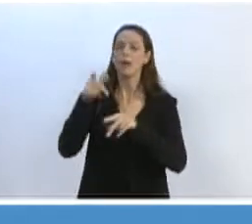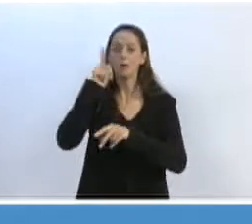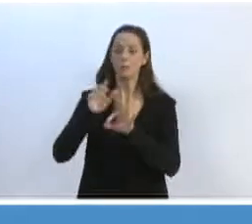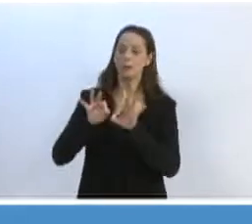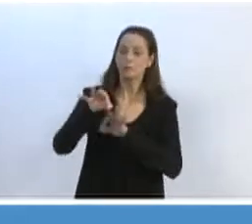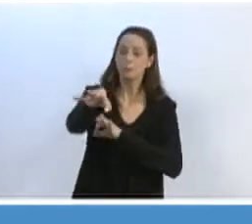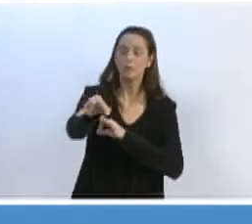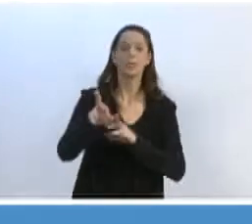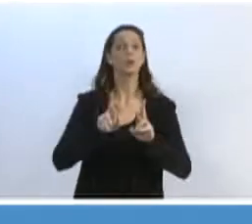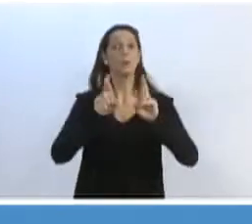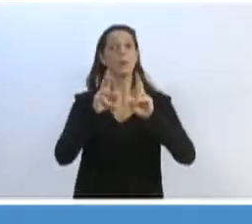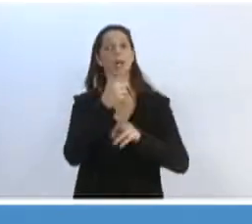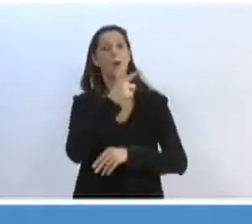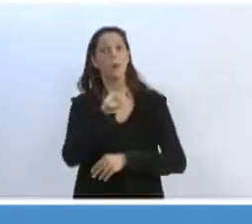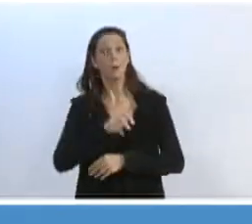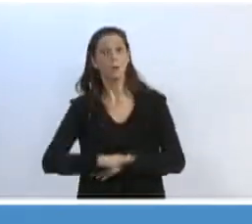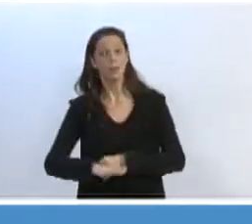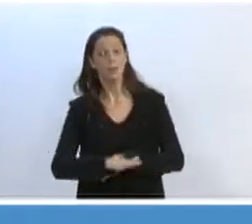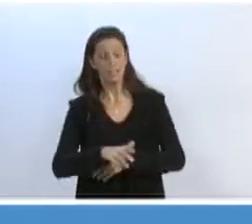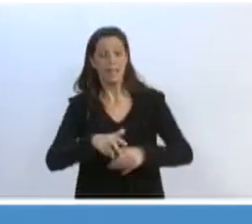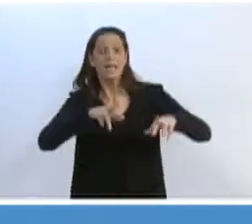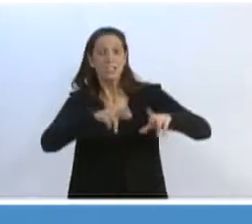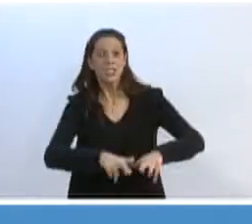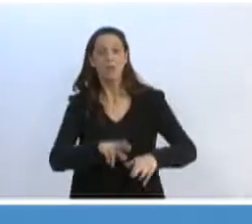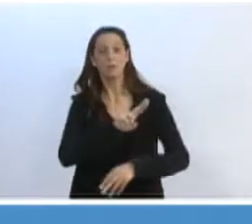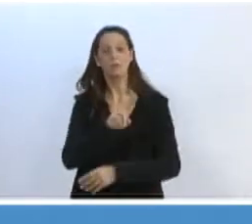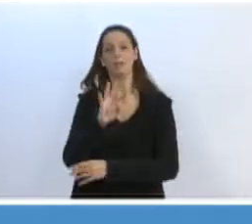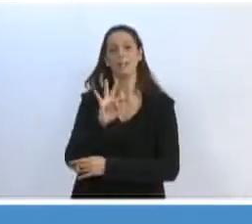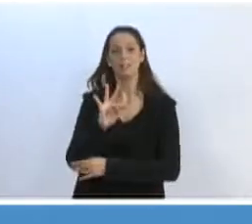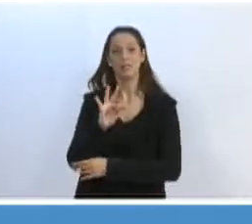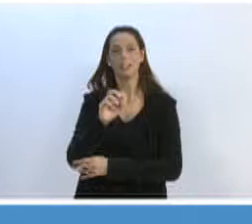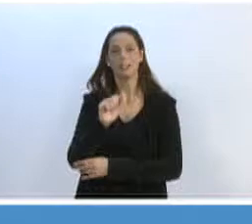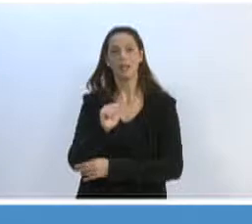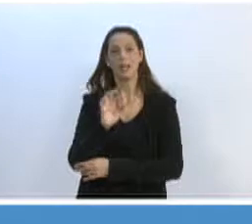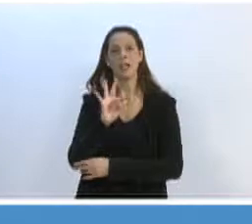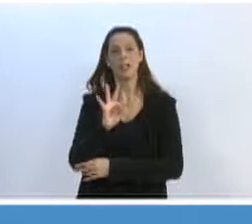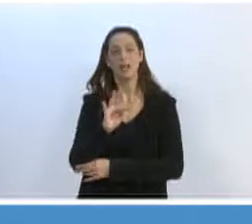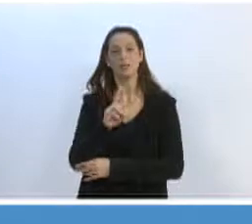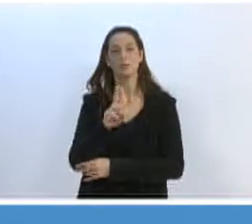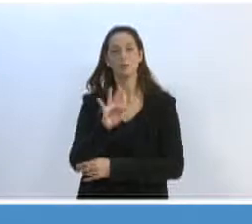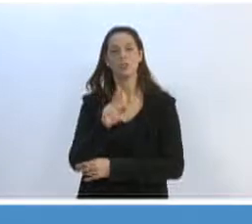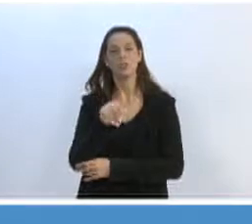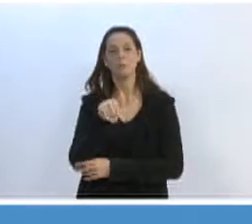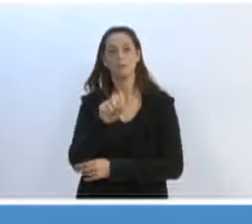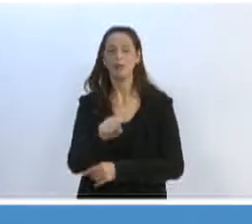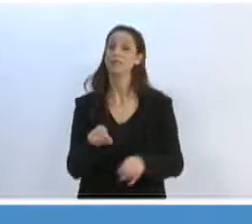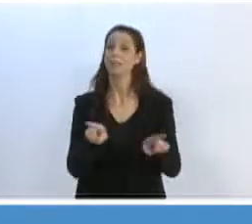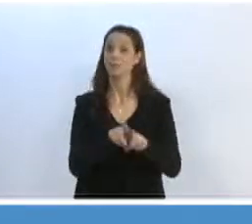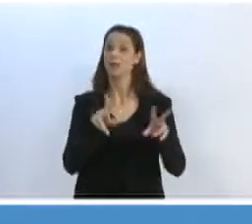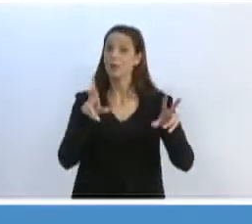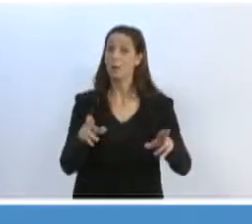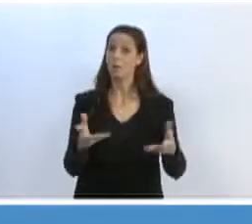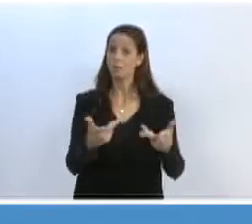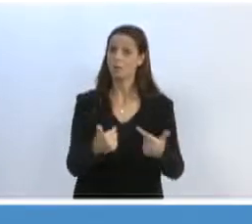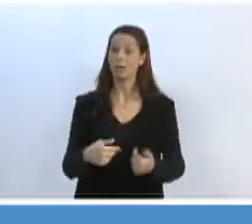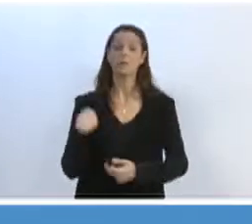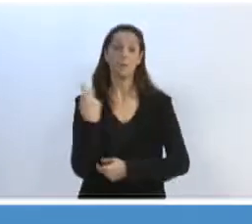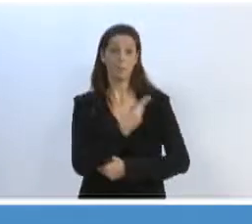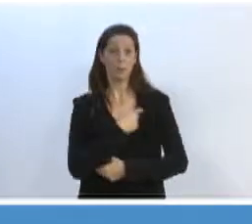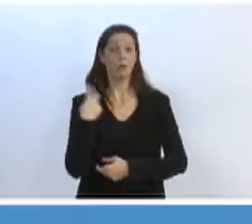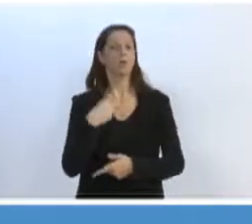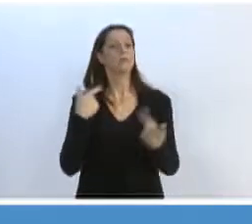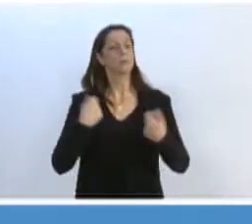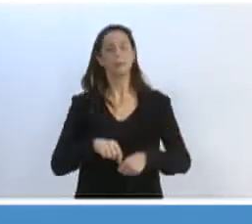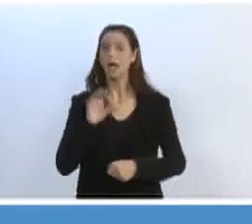lá pra nossa jóia do titular nas quatro vias também de qualidade que é o nosso trabalho vereador é acompanhada de serviço e que